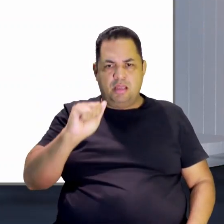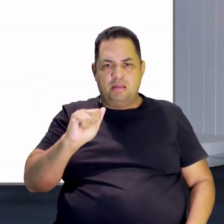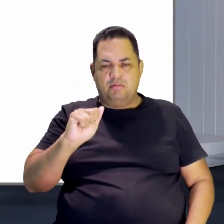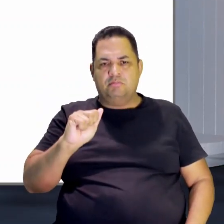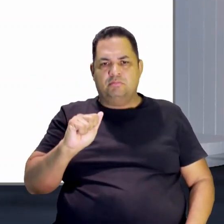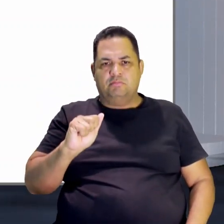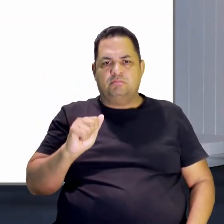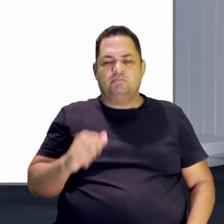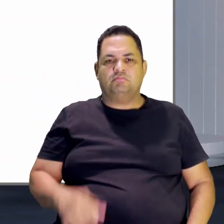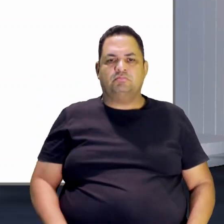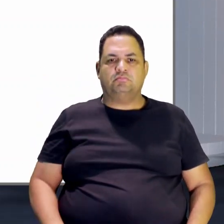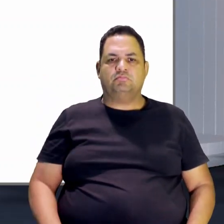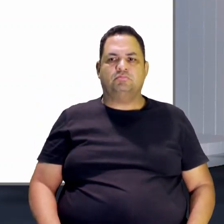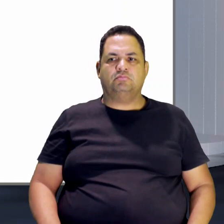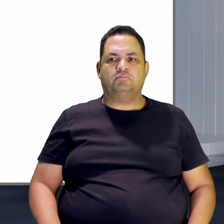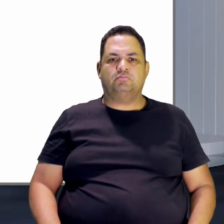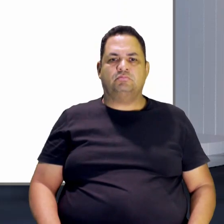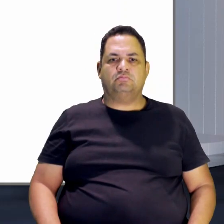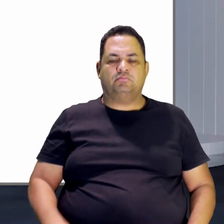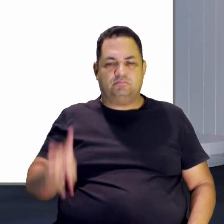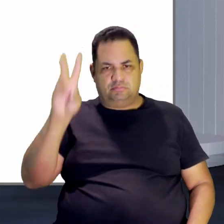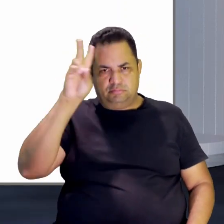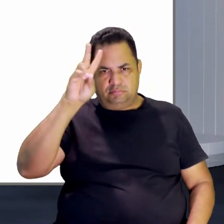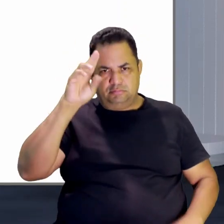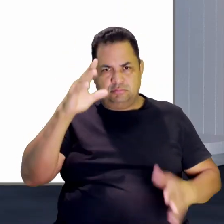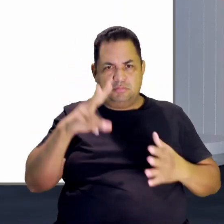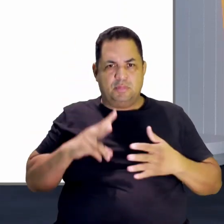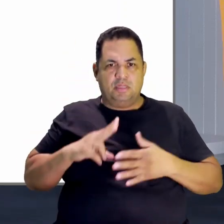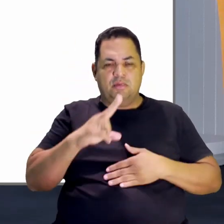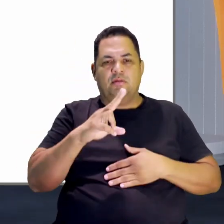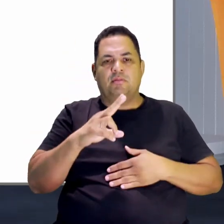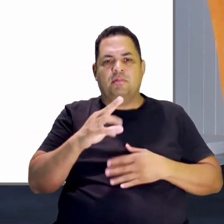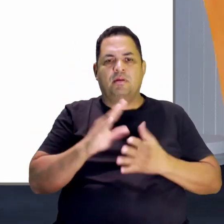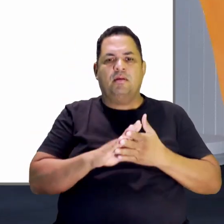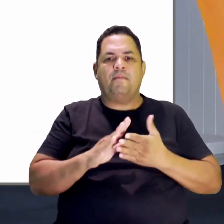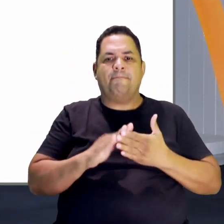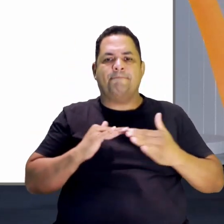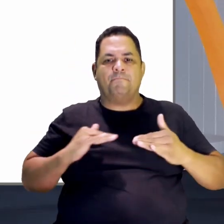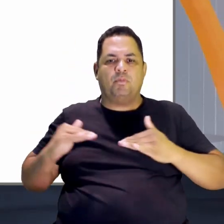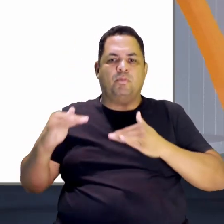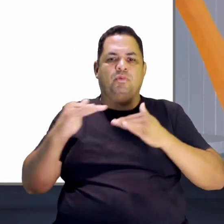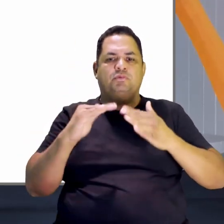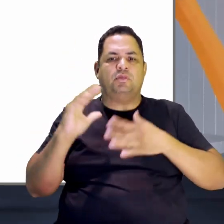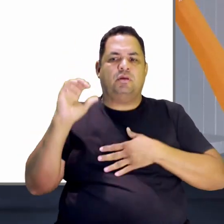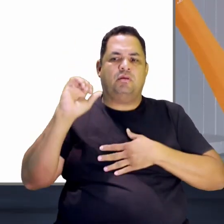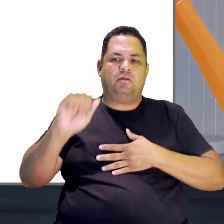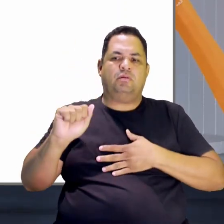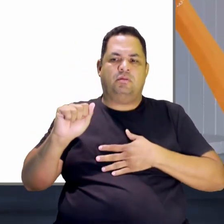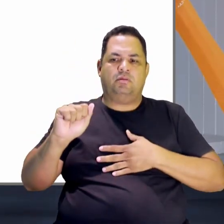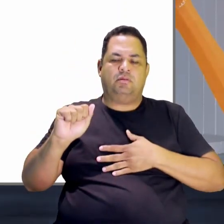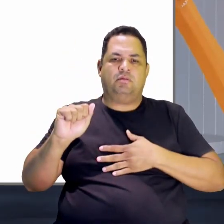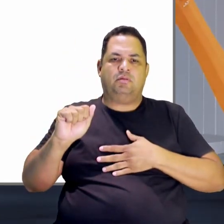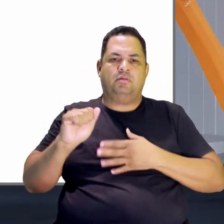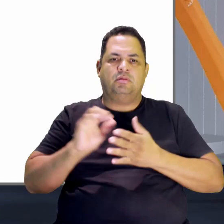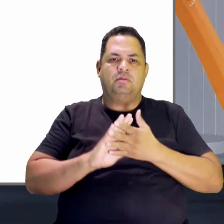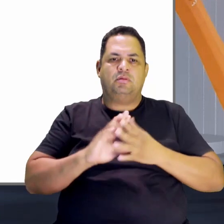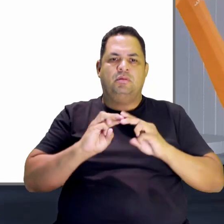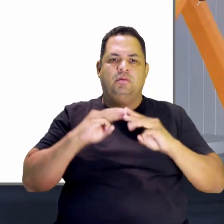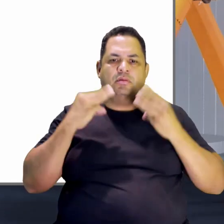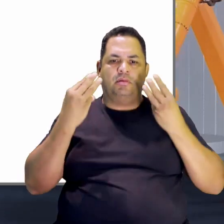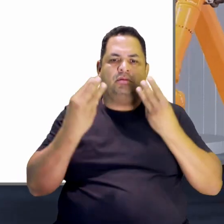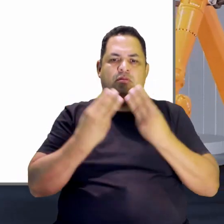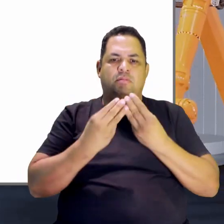força menor já é suficiente. Lembrando que força é diretamente proporcional à aceleração. E a massa é escalar, ela que